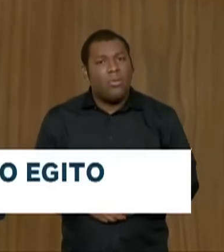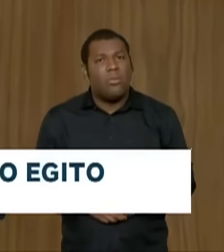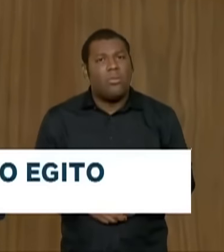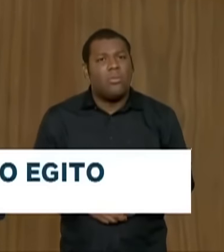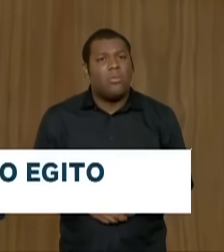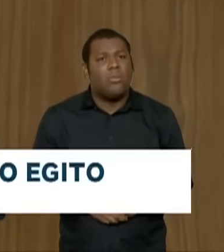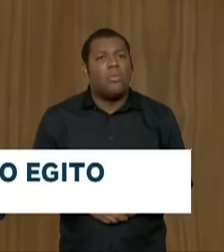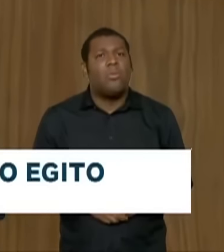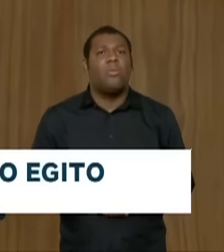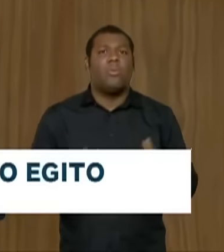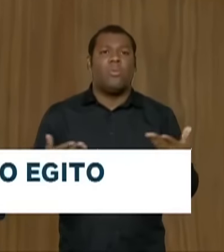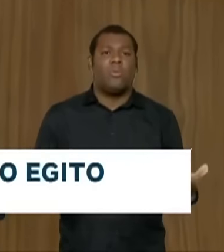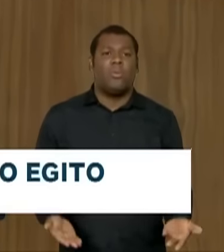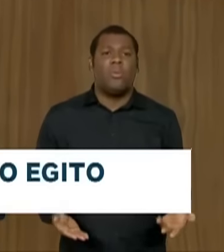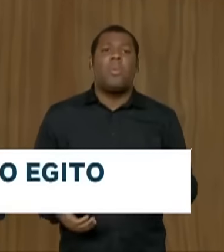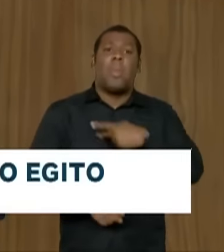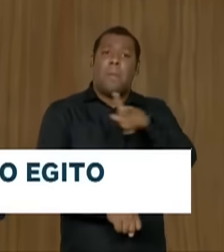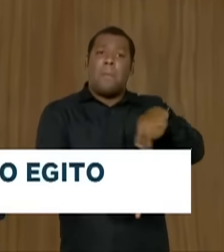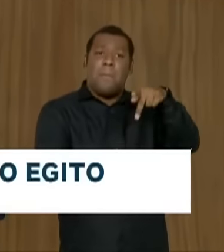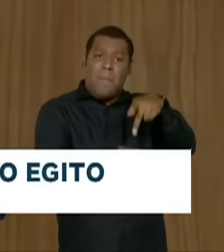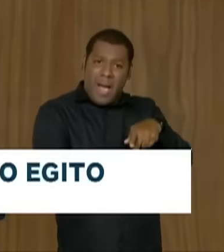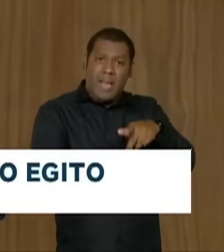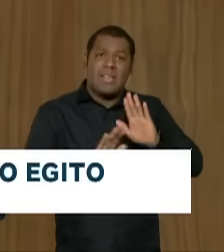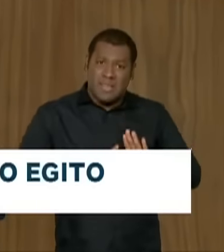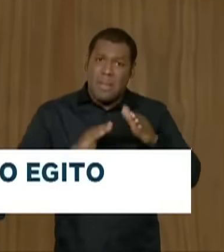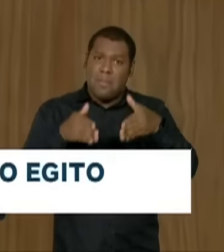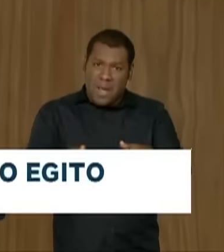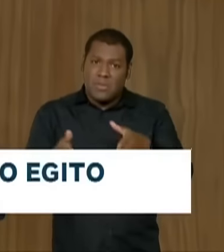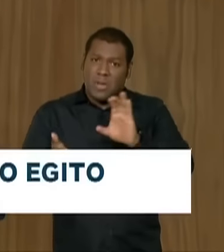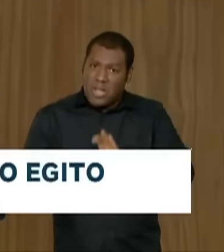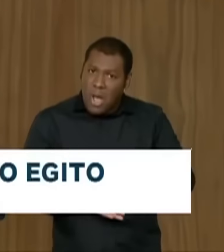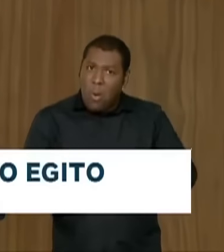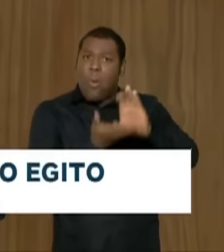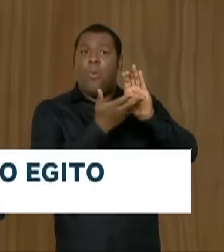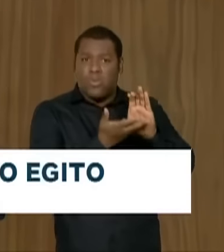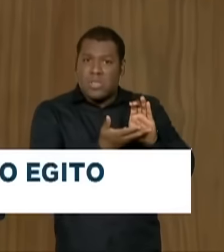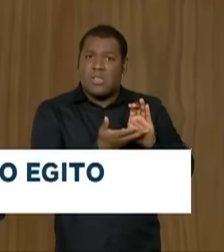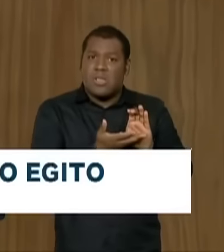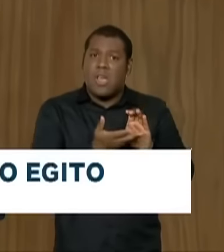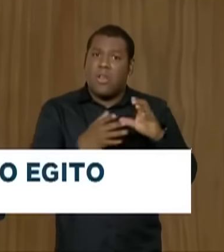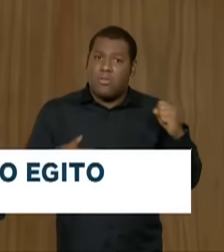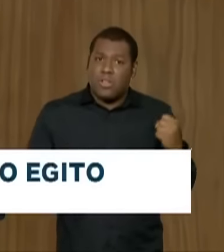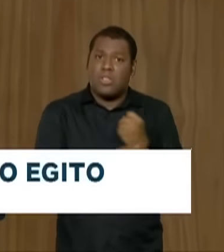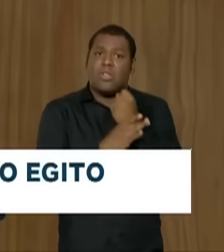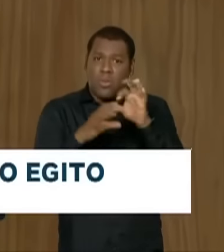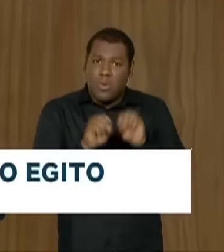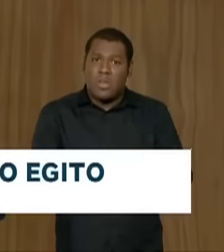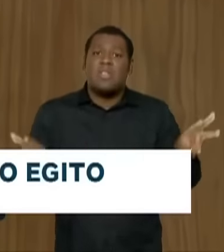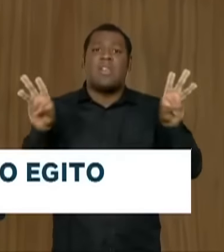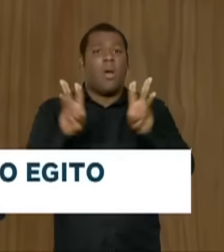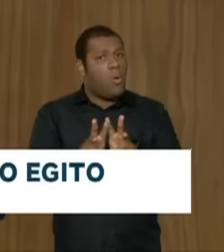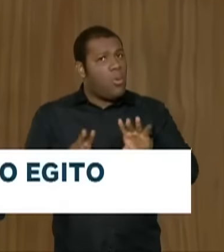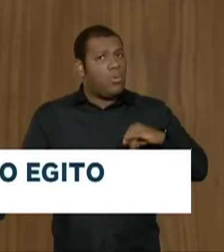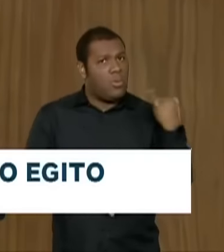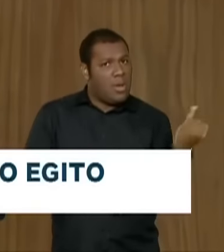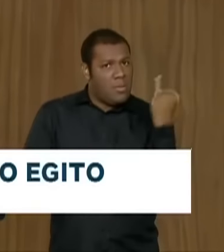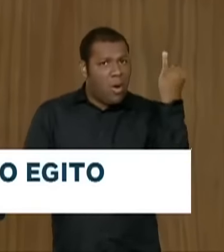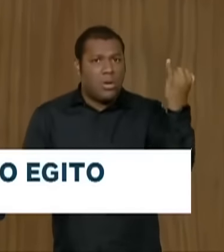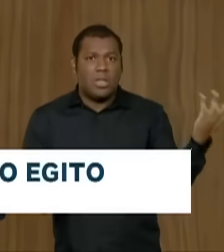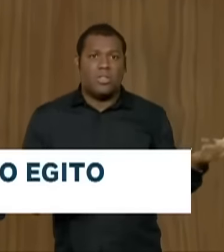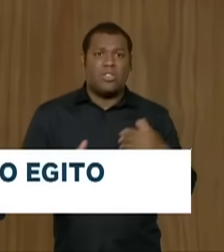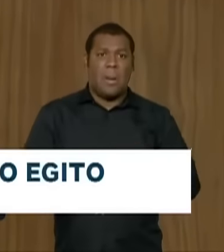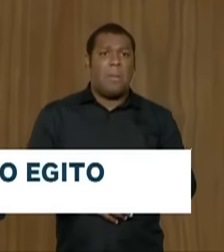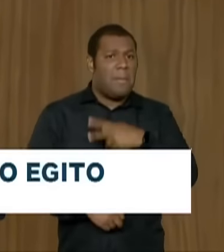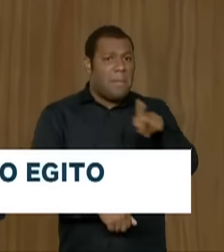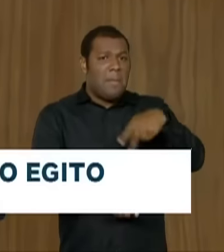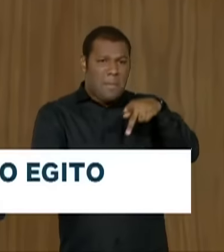de países no Conselho de Segurança. É preciso pensar em acabar com o direito de veto. E é